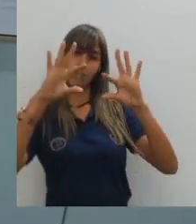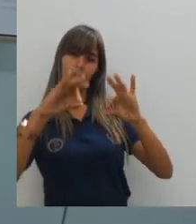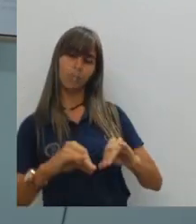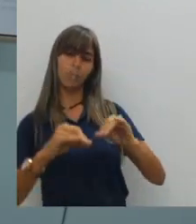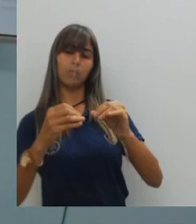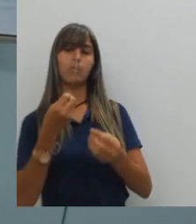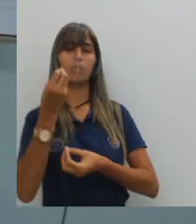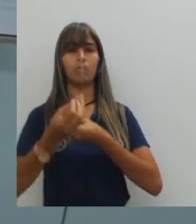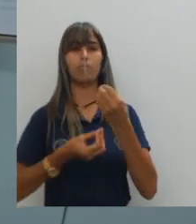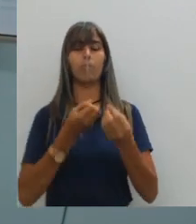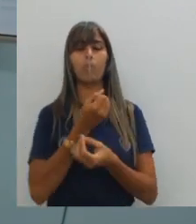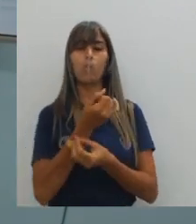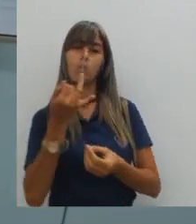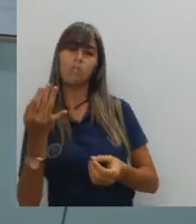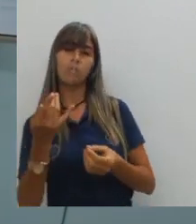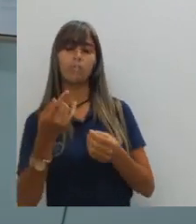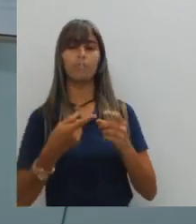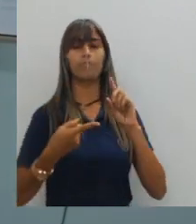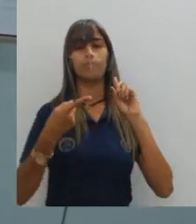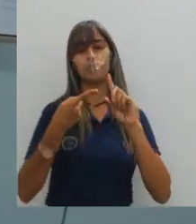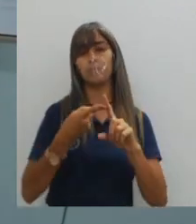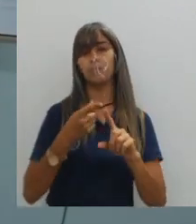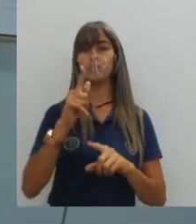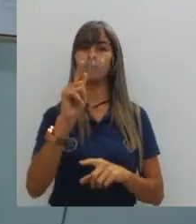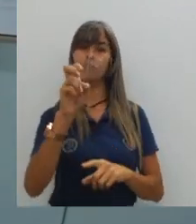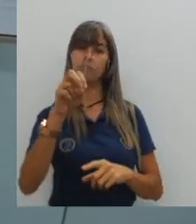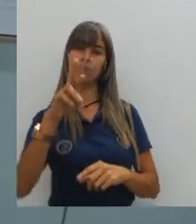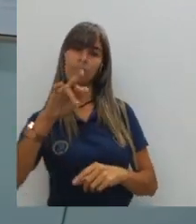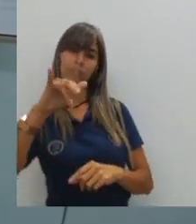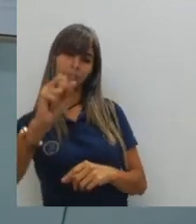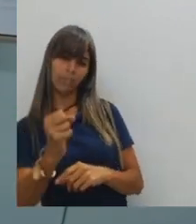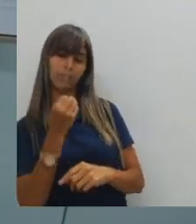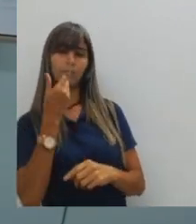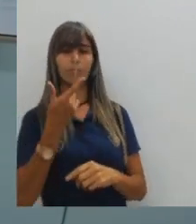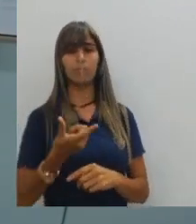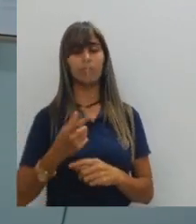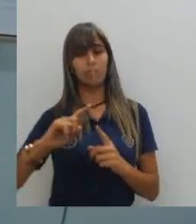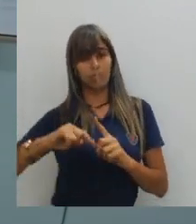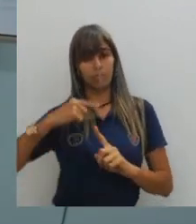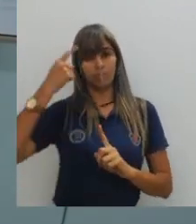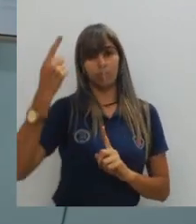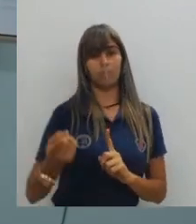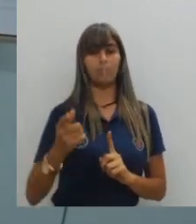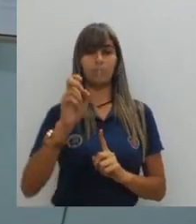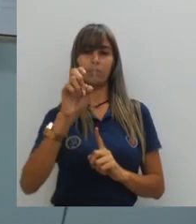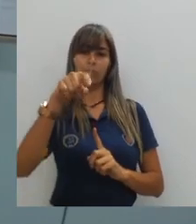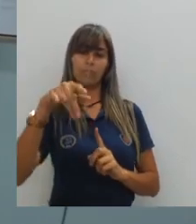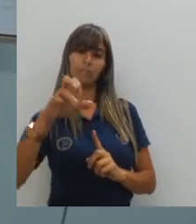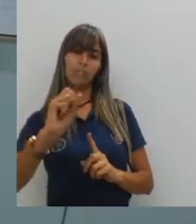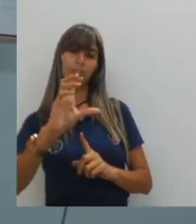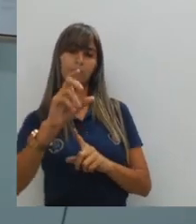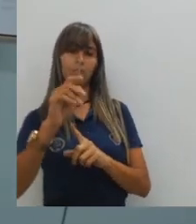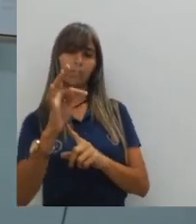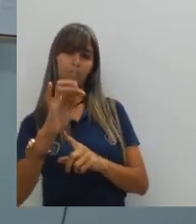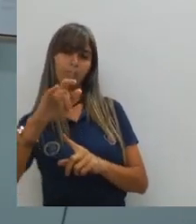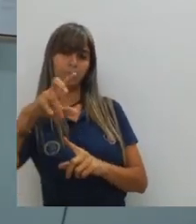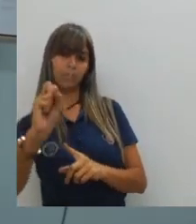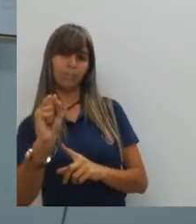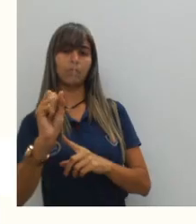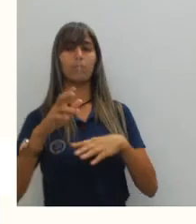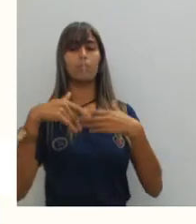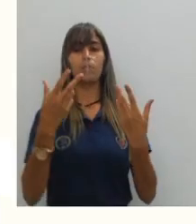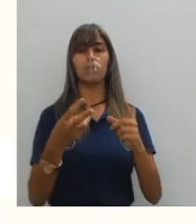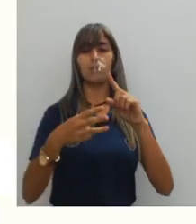como sendo quais são os princípios? Generalidade, exterioridade e coercitividade. Então a gente ali,